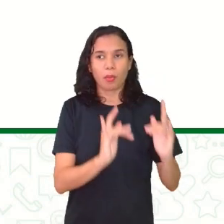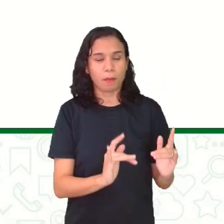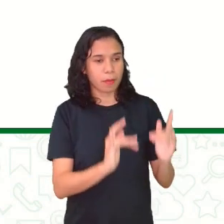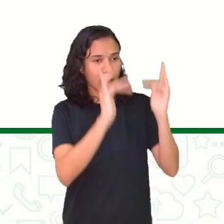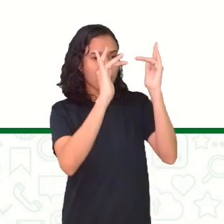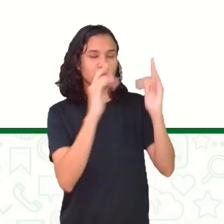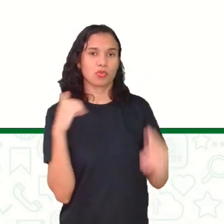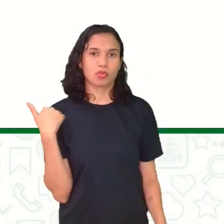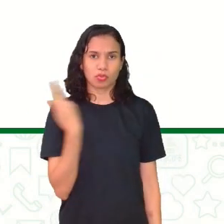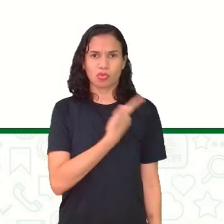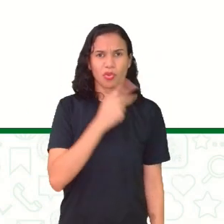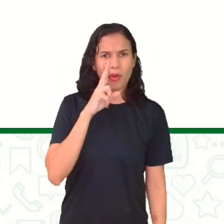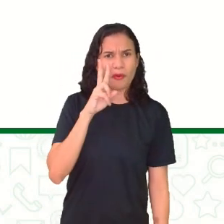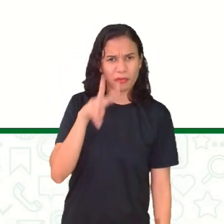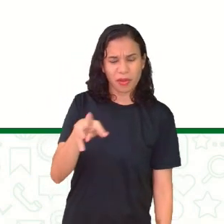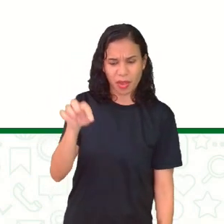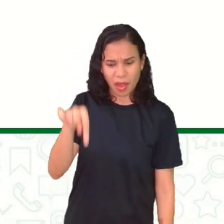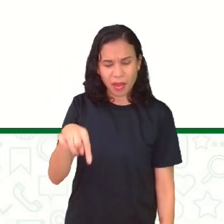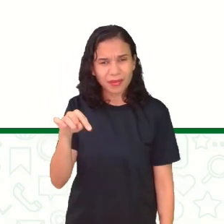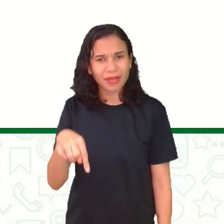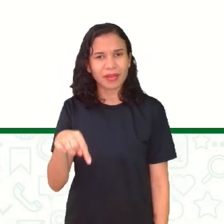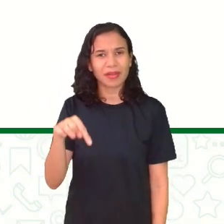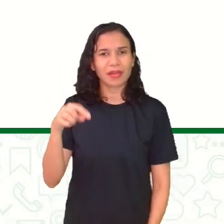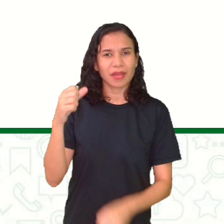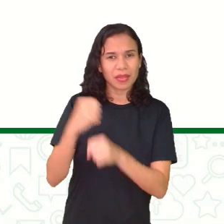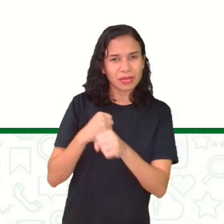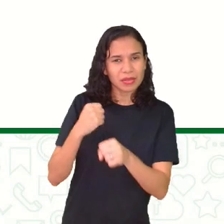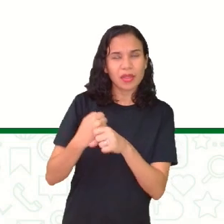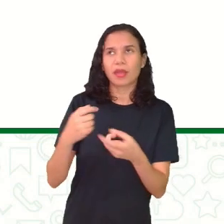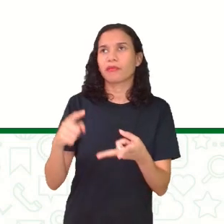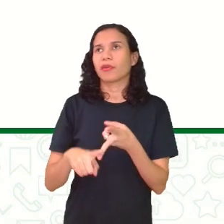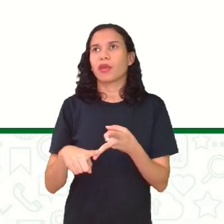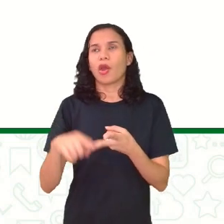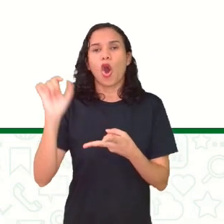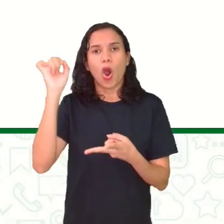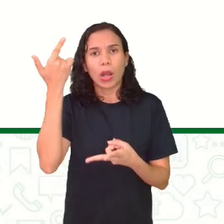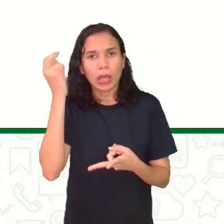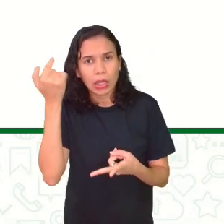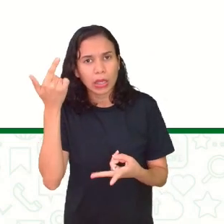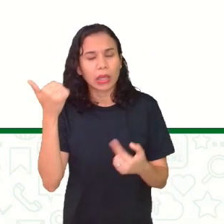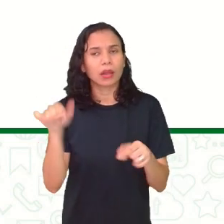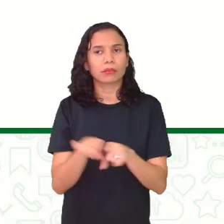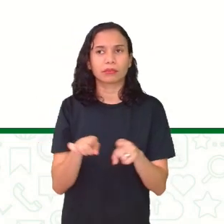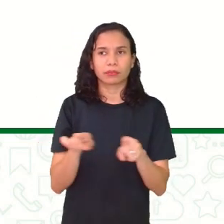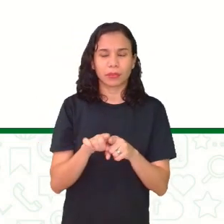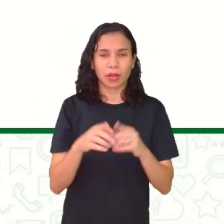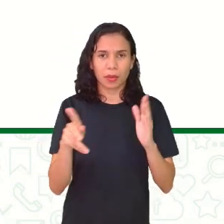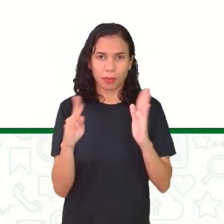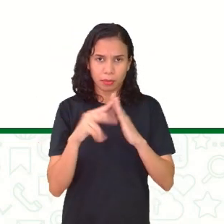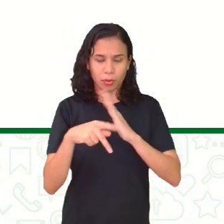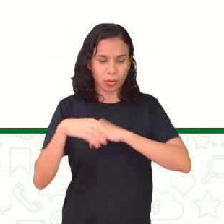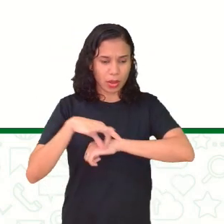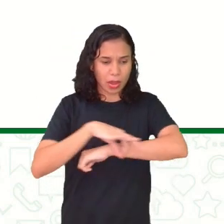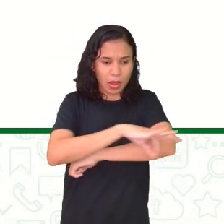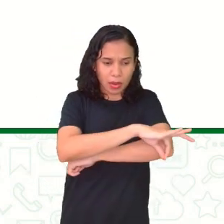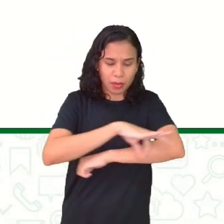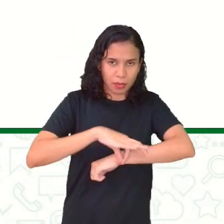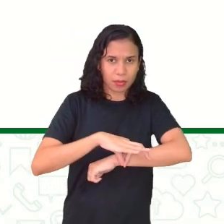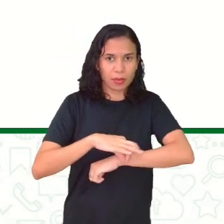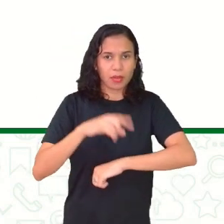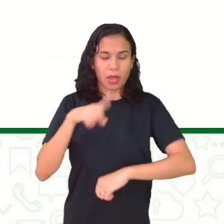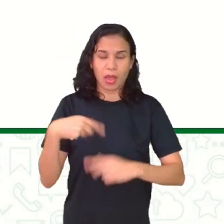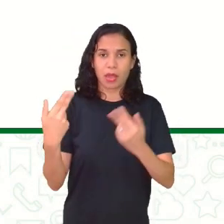muitos que a gente vê em Recife, Antigo, em Olinda, né? É dessa estética, esses prédios eram feitos assim como